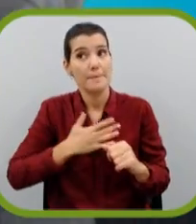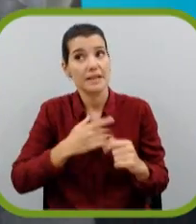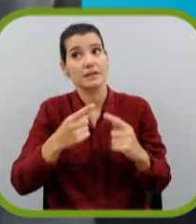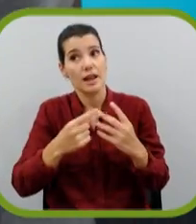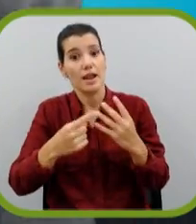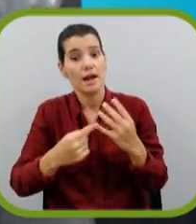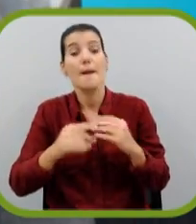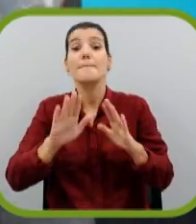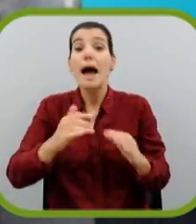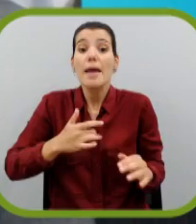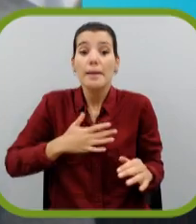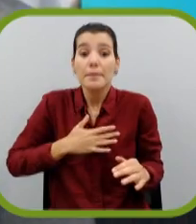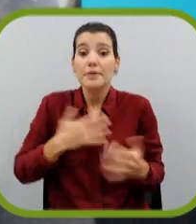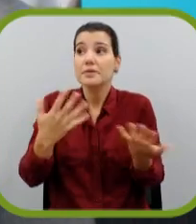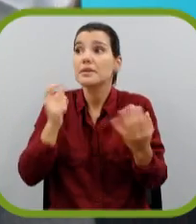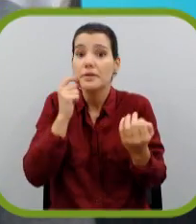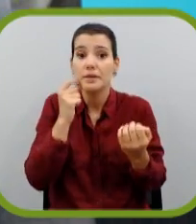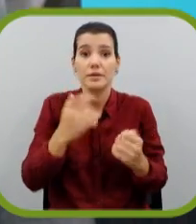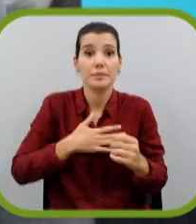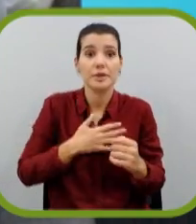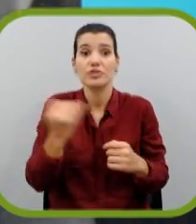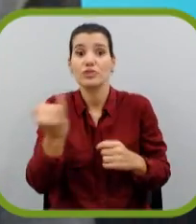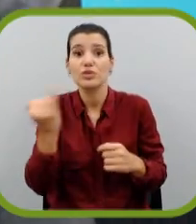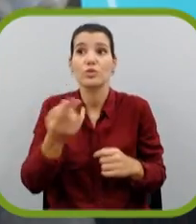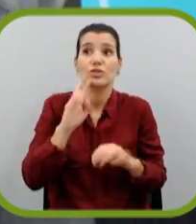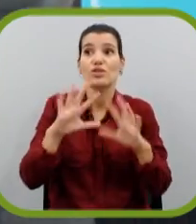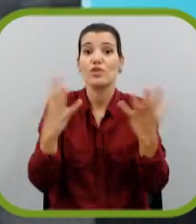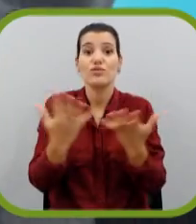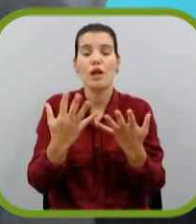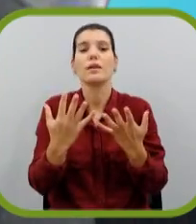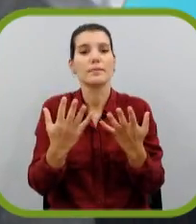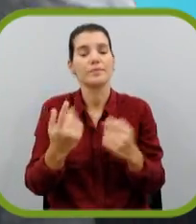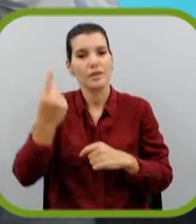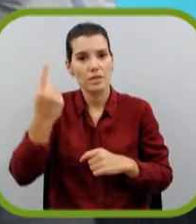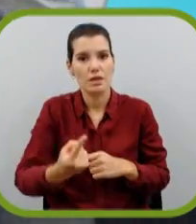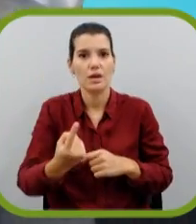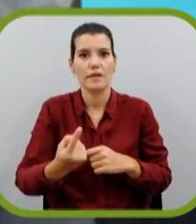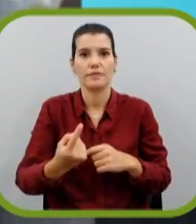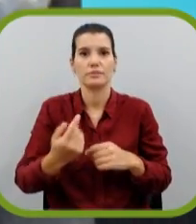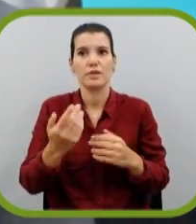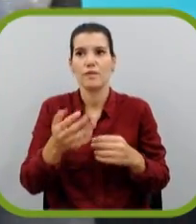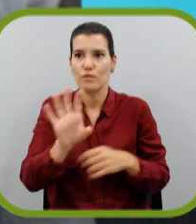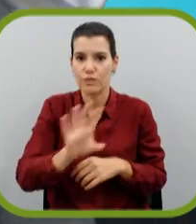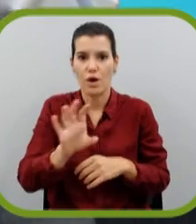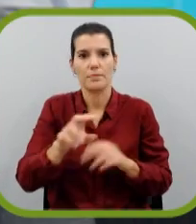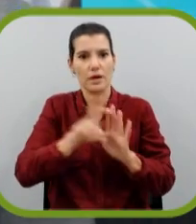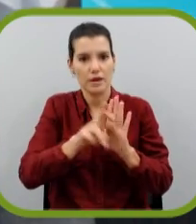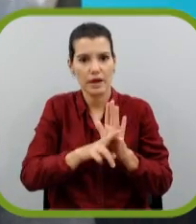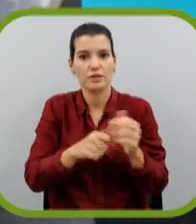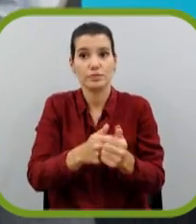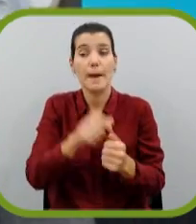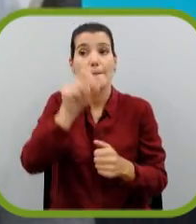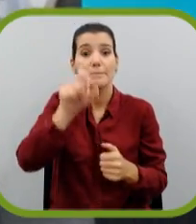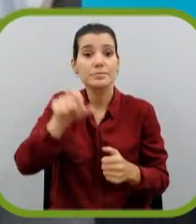dados diz, são as empresas, não sei o quê. Não, mas a questão é o seguinte, a empresa, a organização, o instituto, a direção-geral, tem que estar equipada, tem que